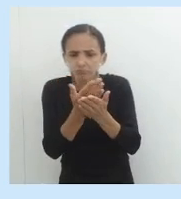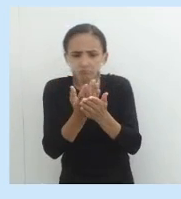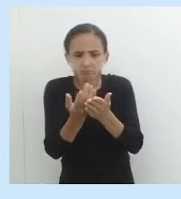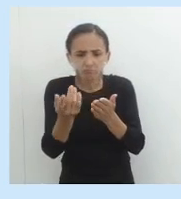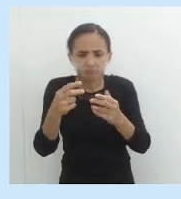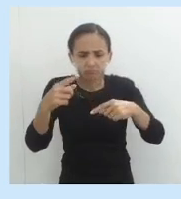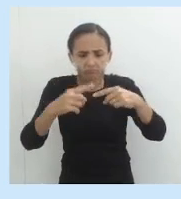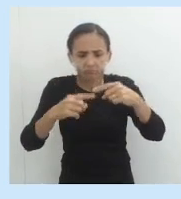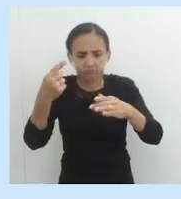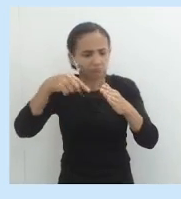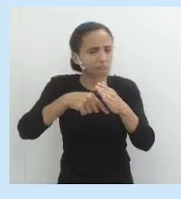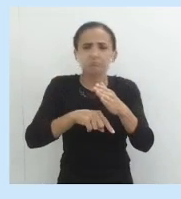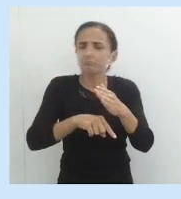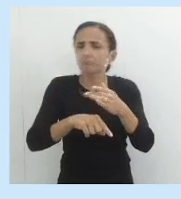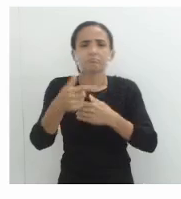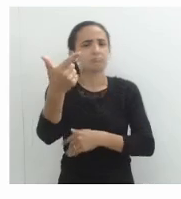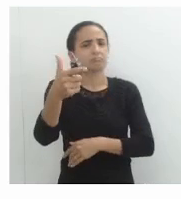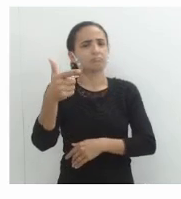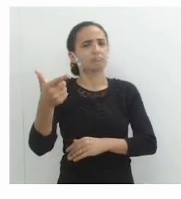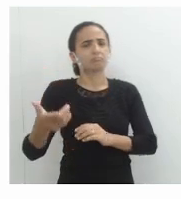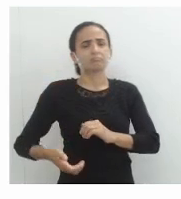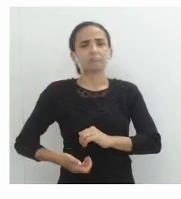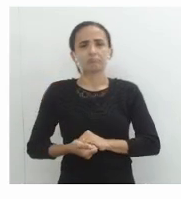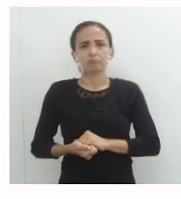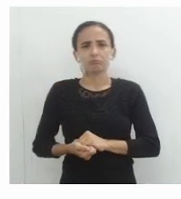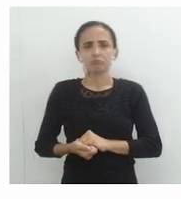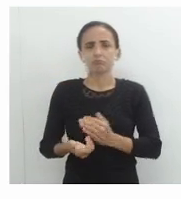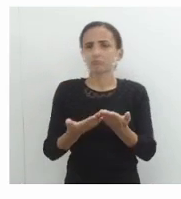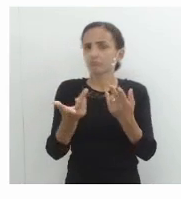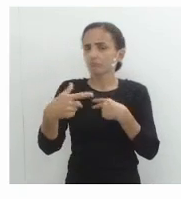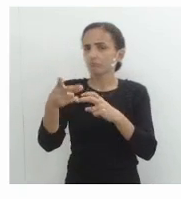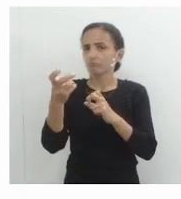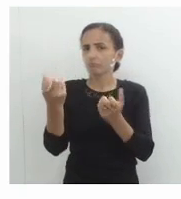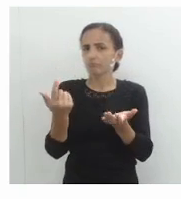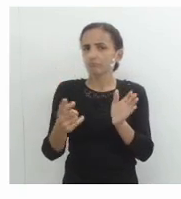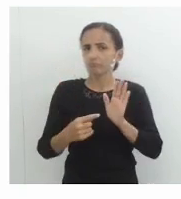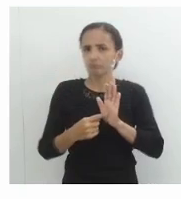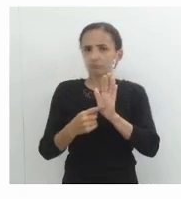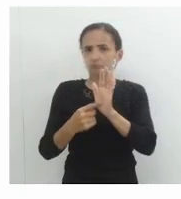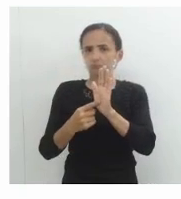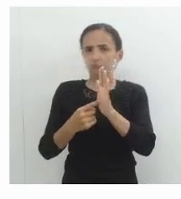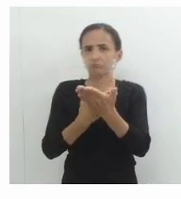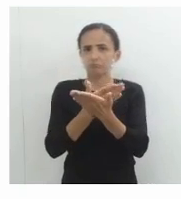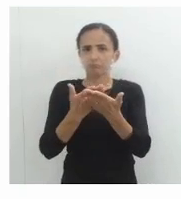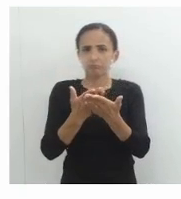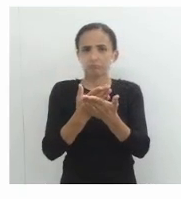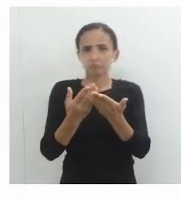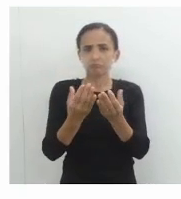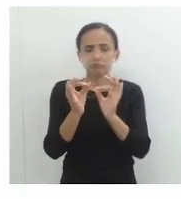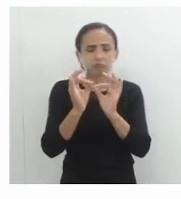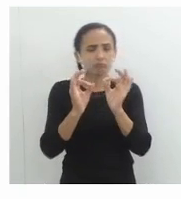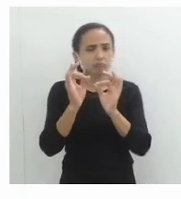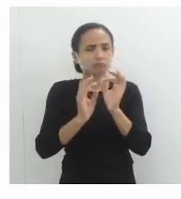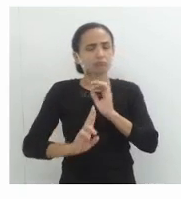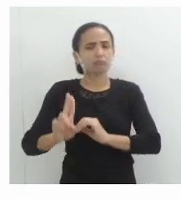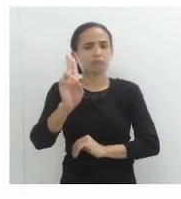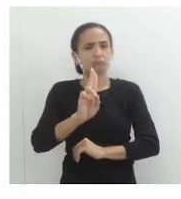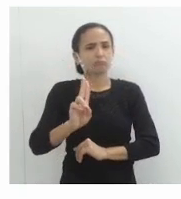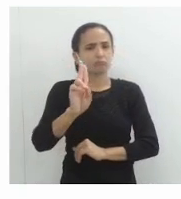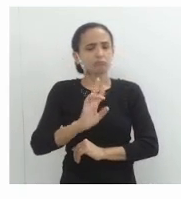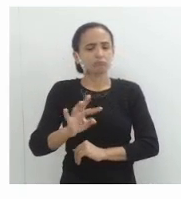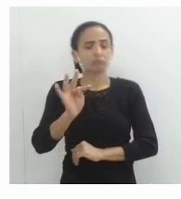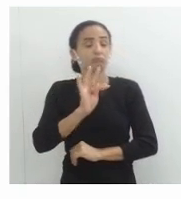de profundidade, certo? Então, como podemos representar o mundo que é tridimensional utilizando apenas